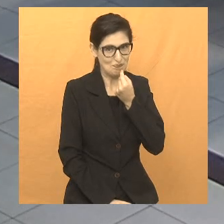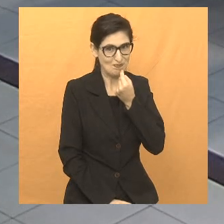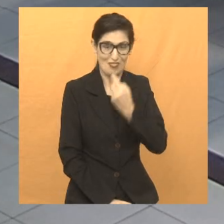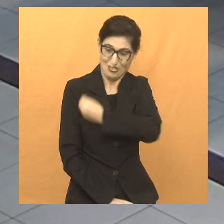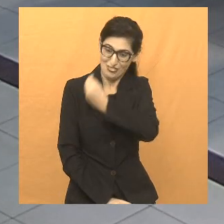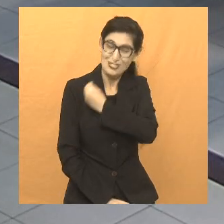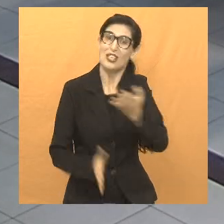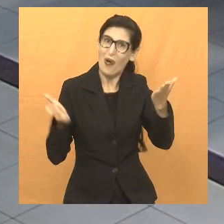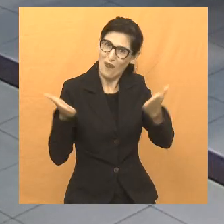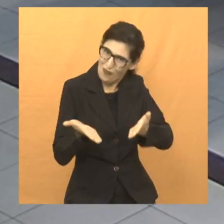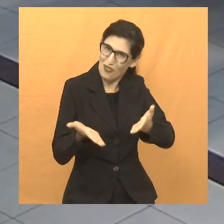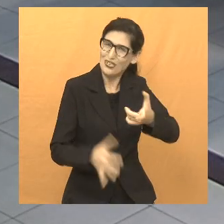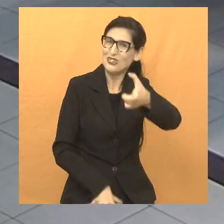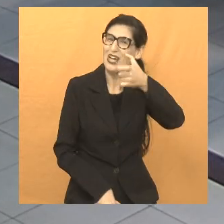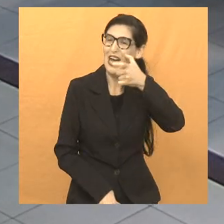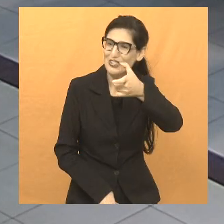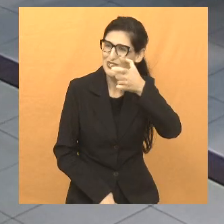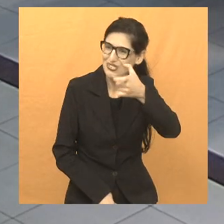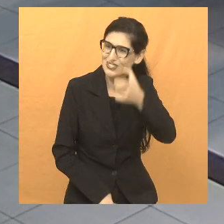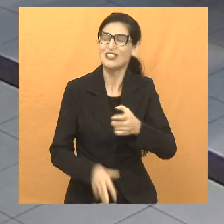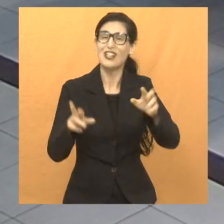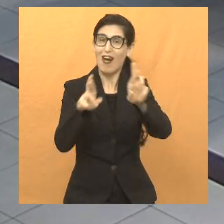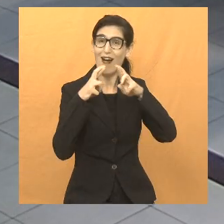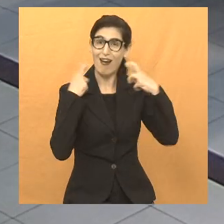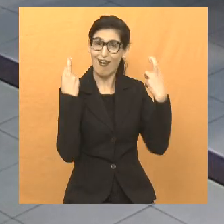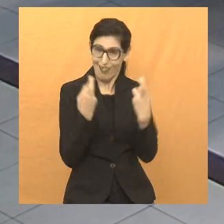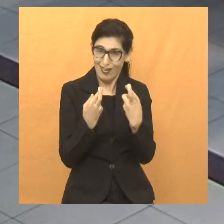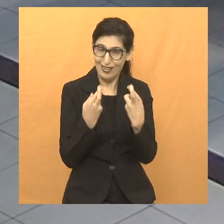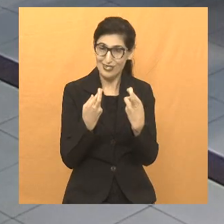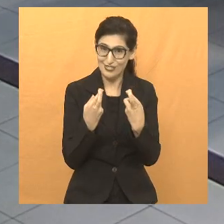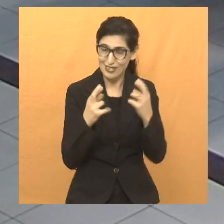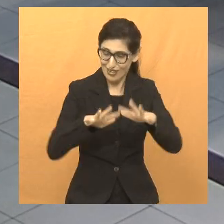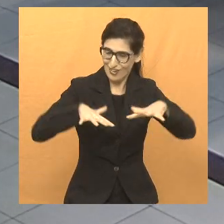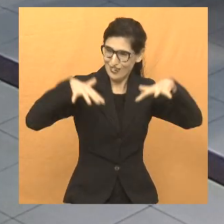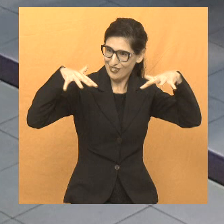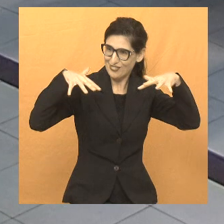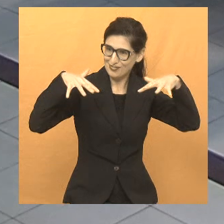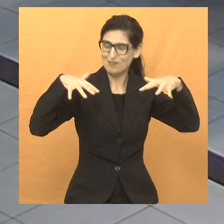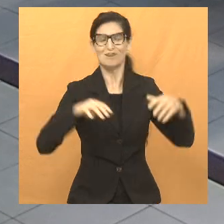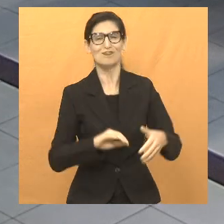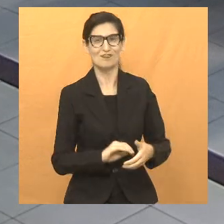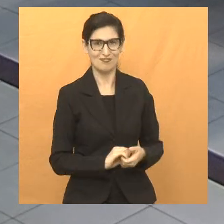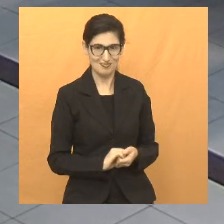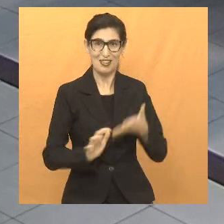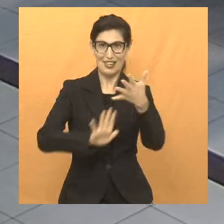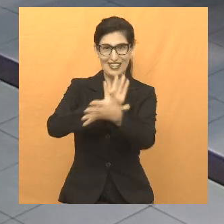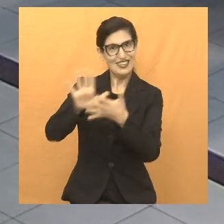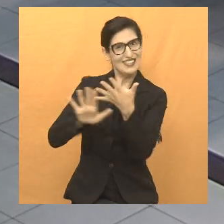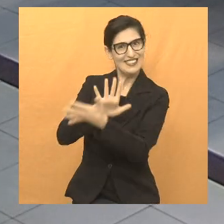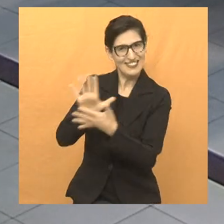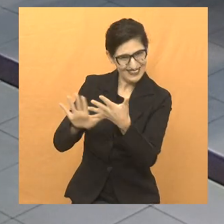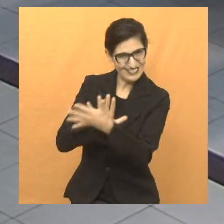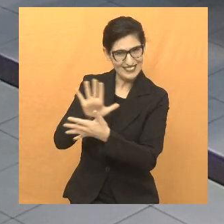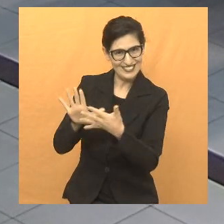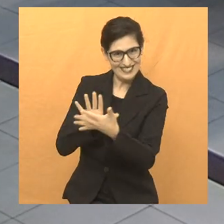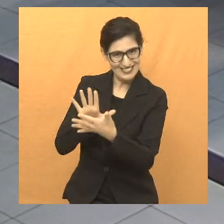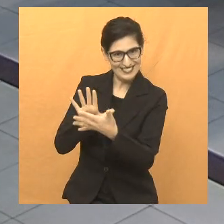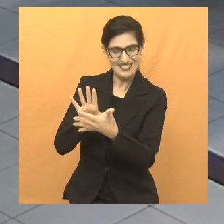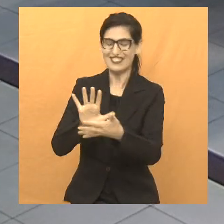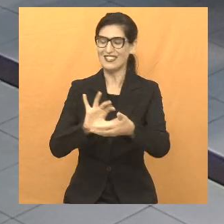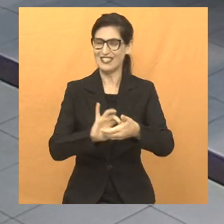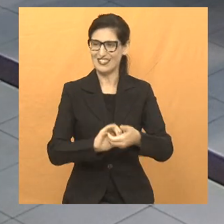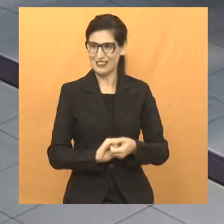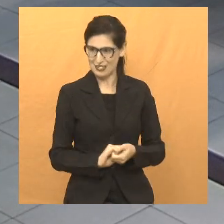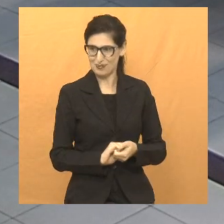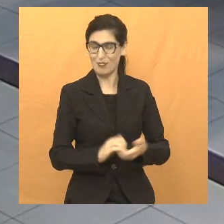surda, e vai acompanhar a nossa transmissão aqui através das Libras.